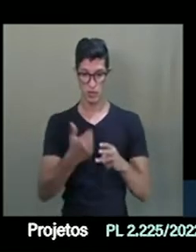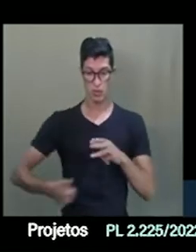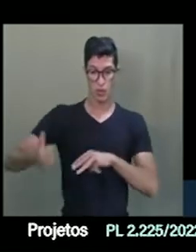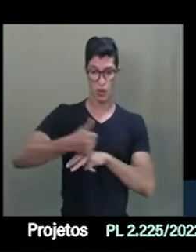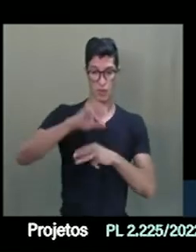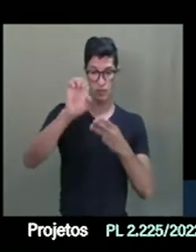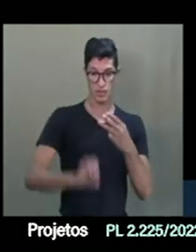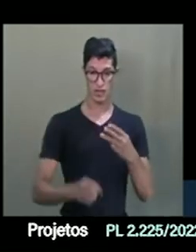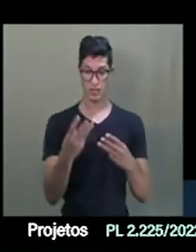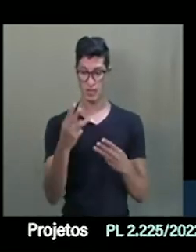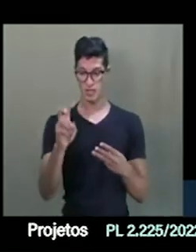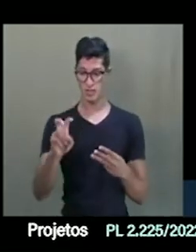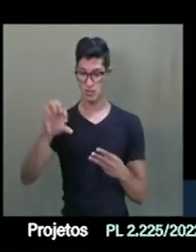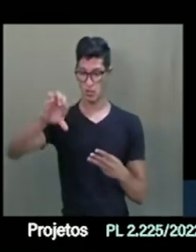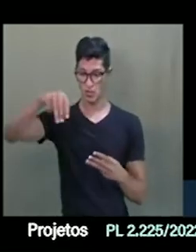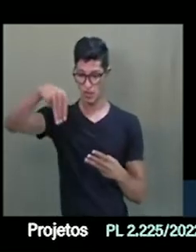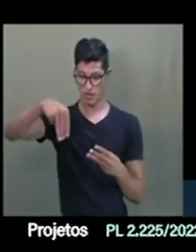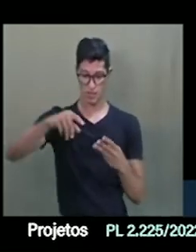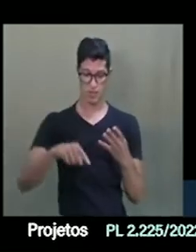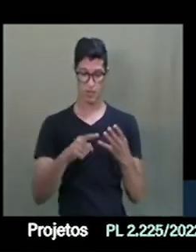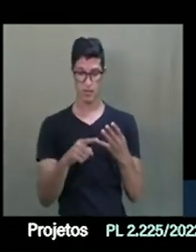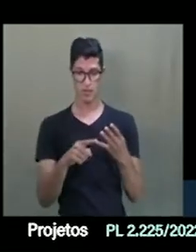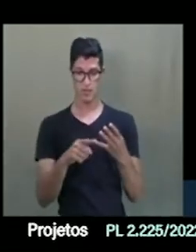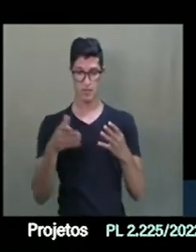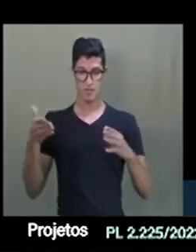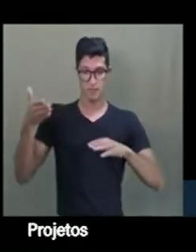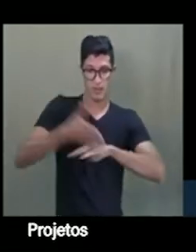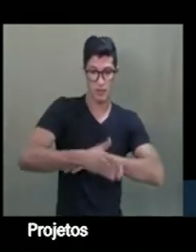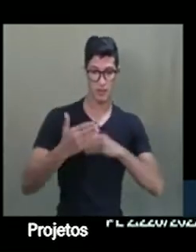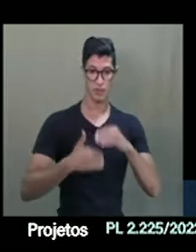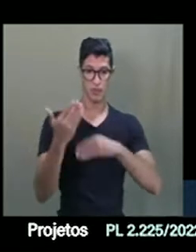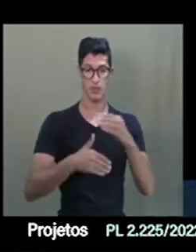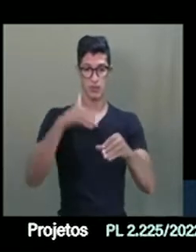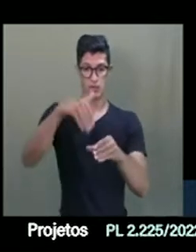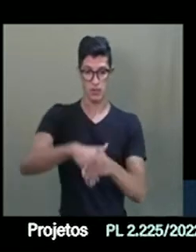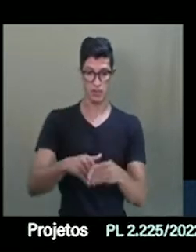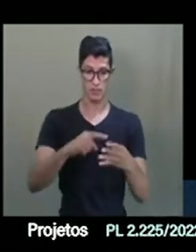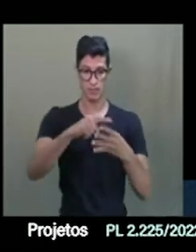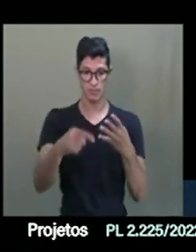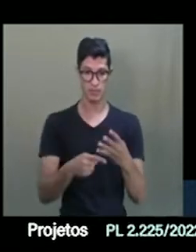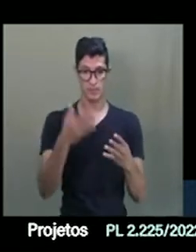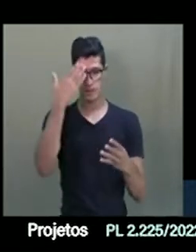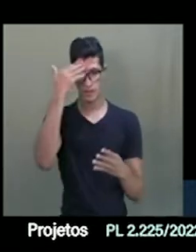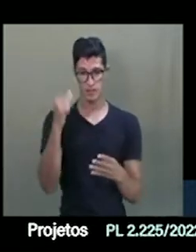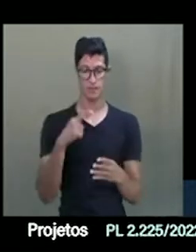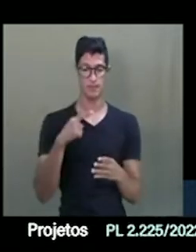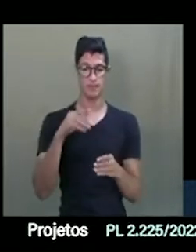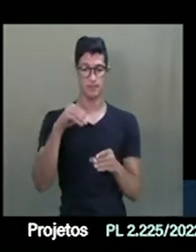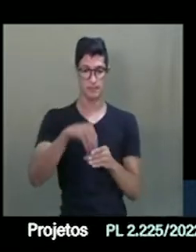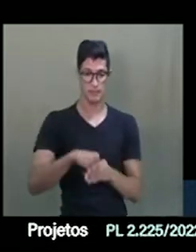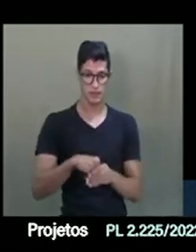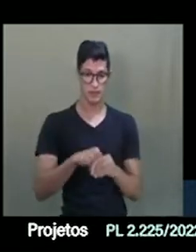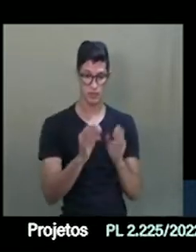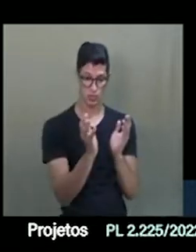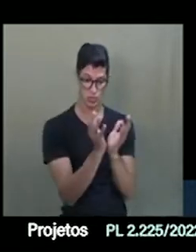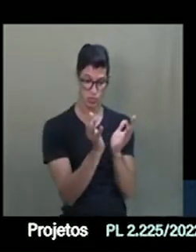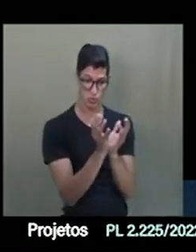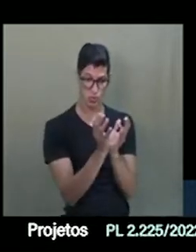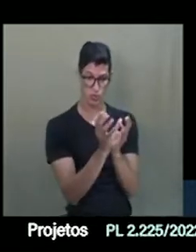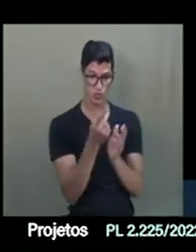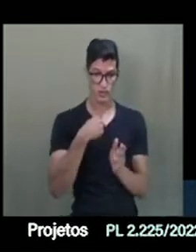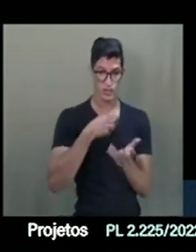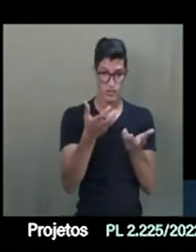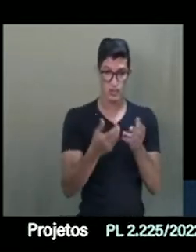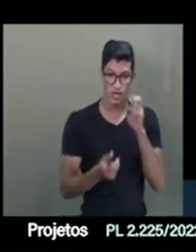Estado, 359M. 4. Interrupção do processo eleitoral. Sabe o que, que tinha lá no grupo que a gente